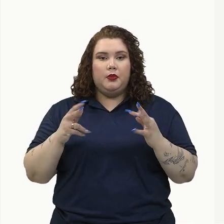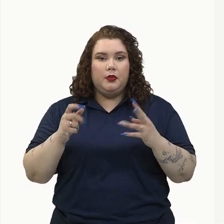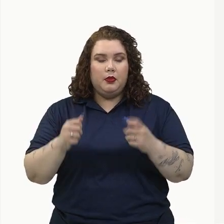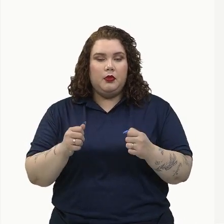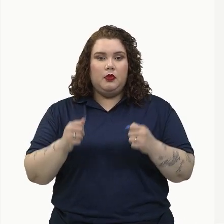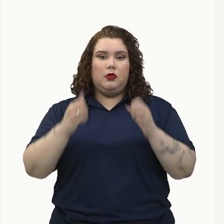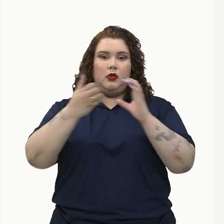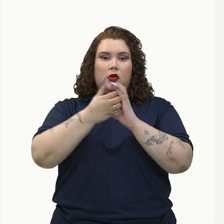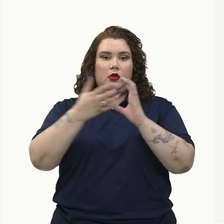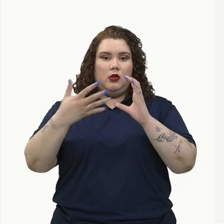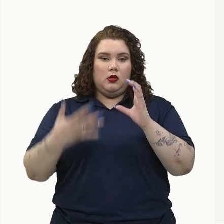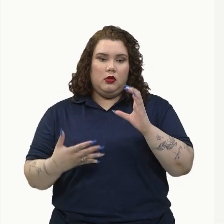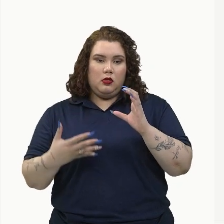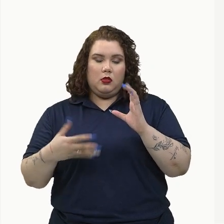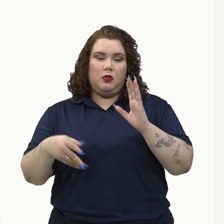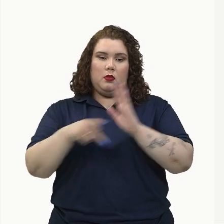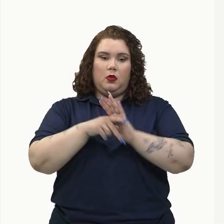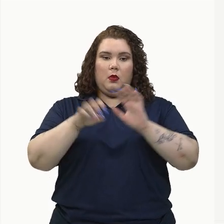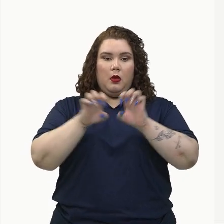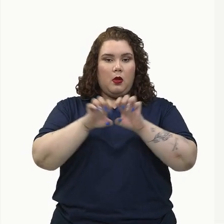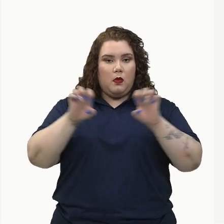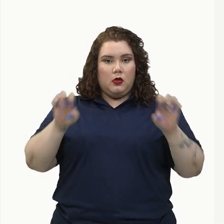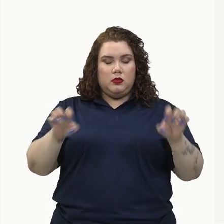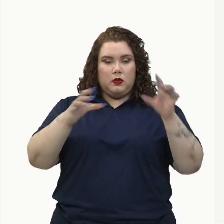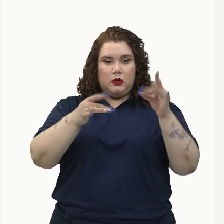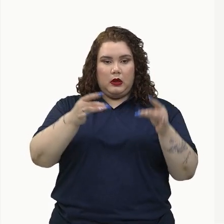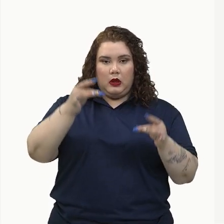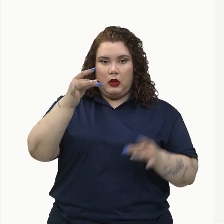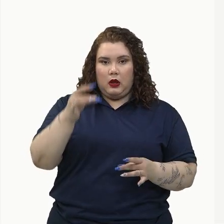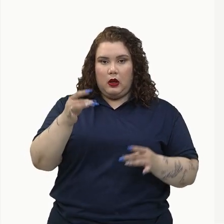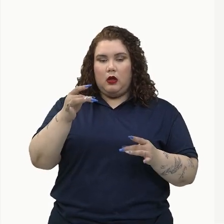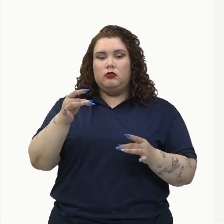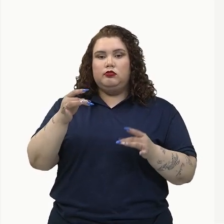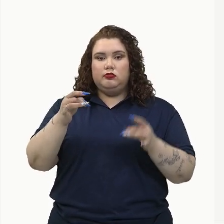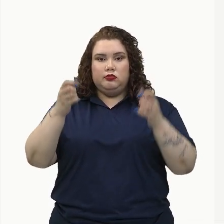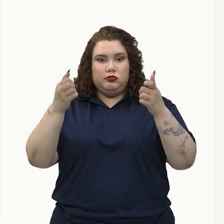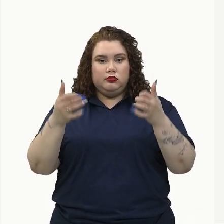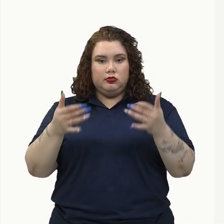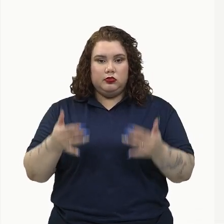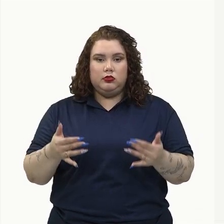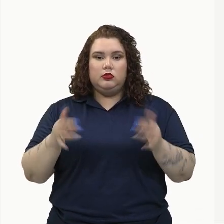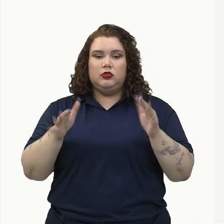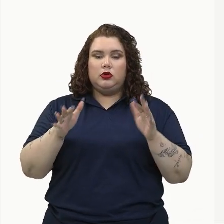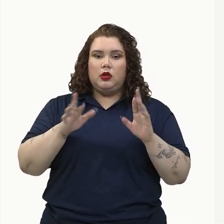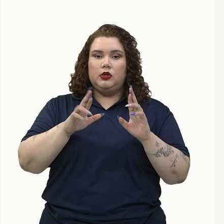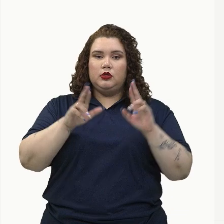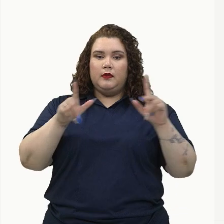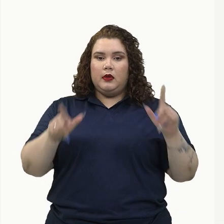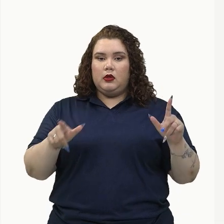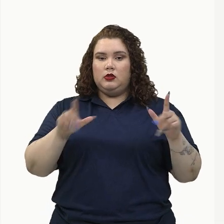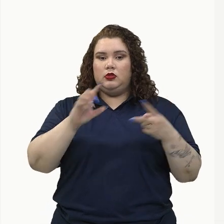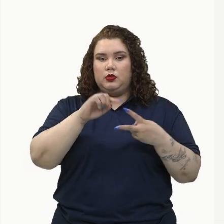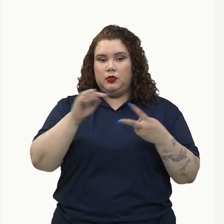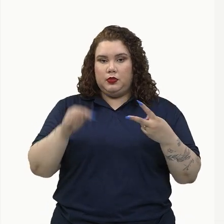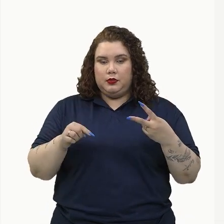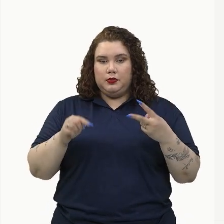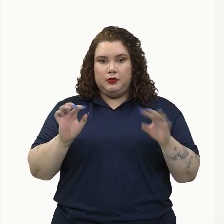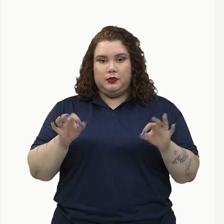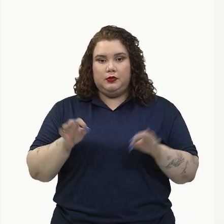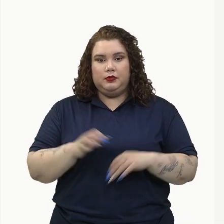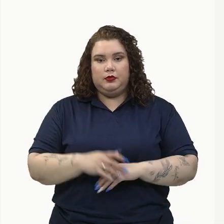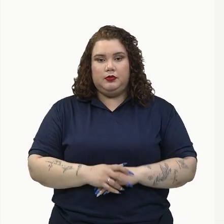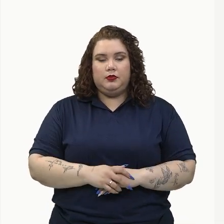as características da equação comentadas aqui, né? Já comentamos a diferença de potencial e a